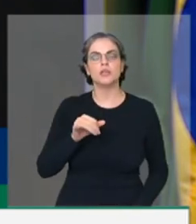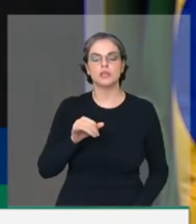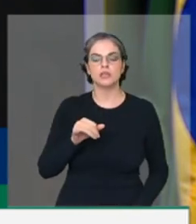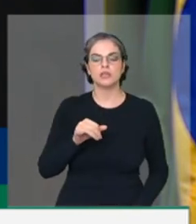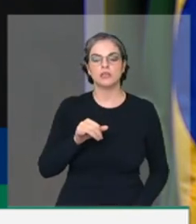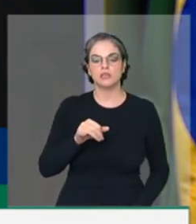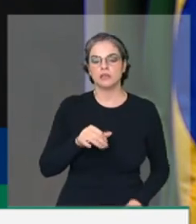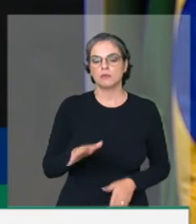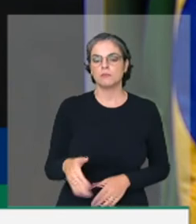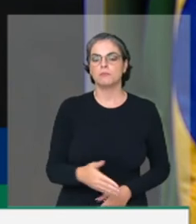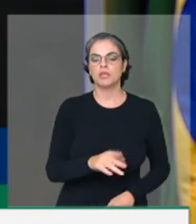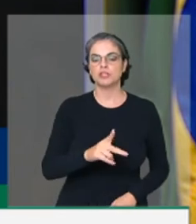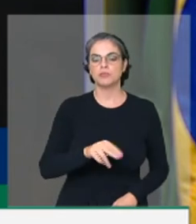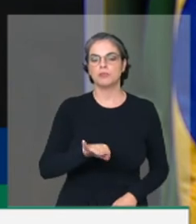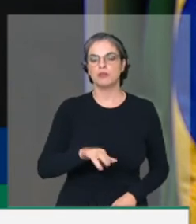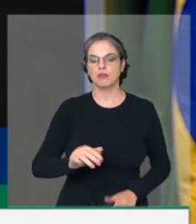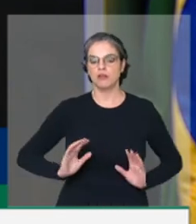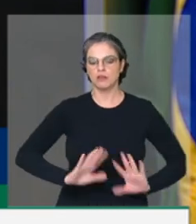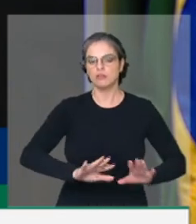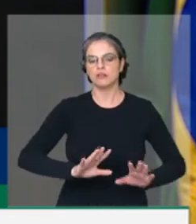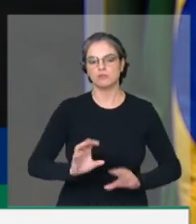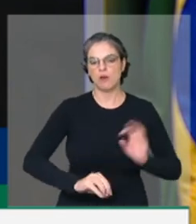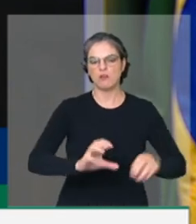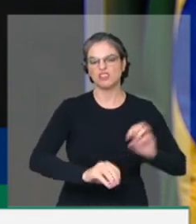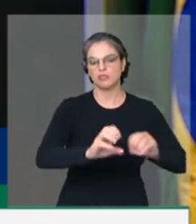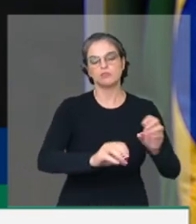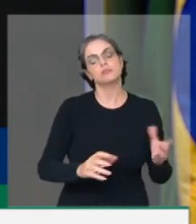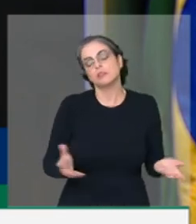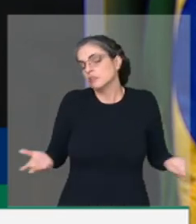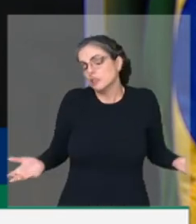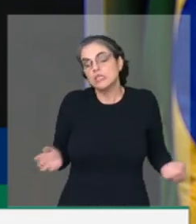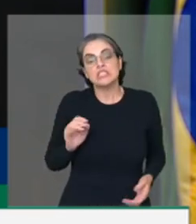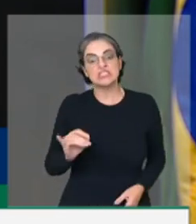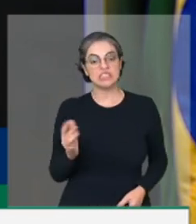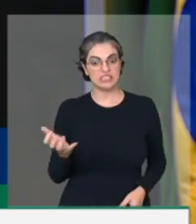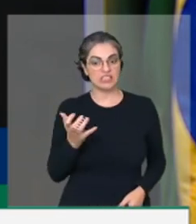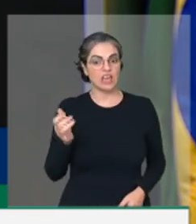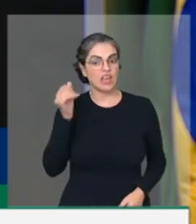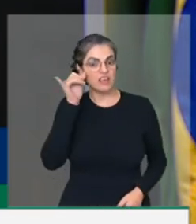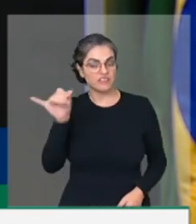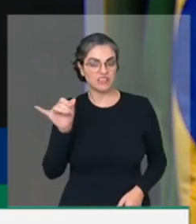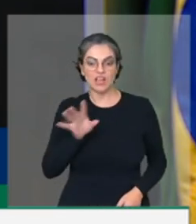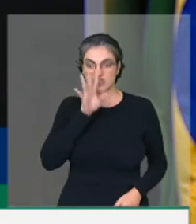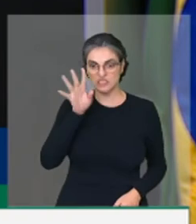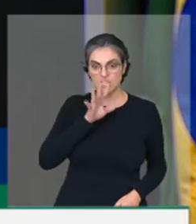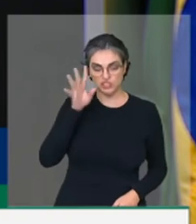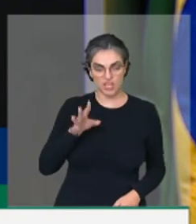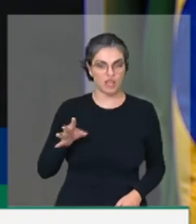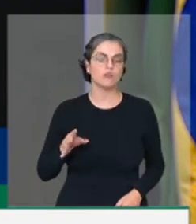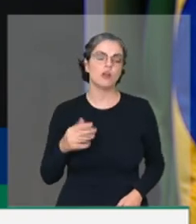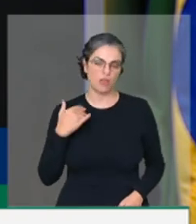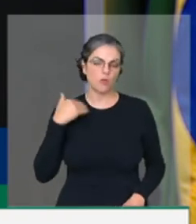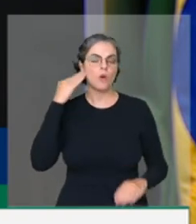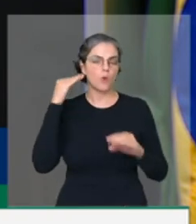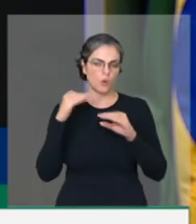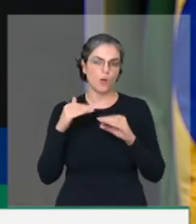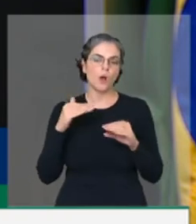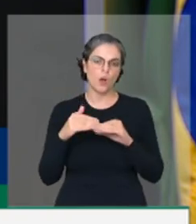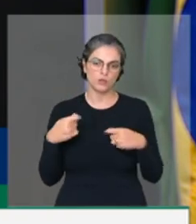se tornando nesse momento. Se querem acabar com os excessos, que eu concordo que acontecem, que